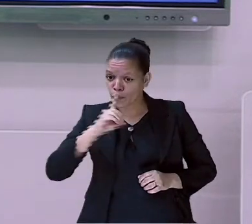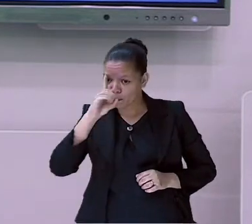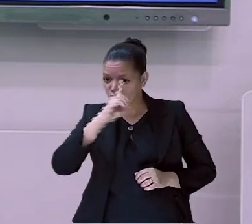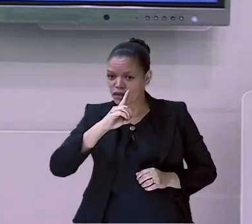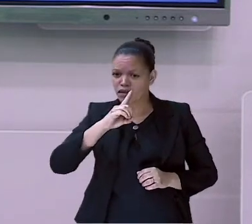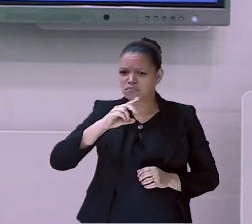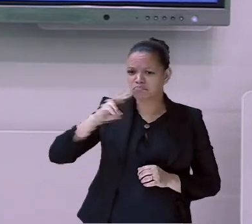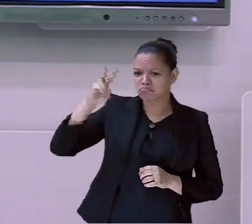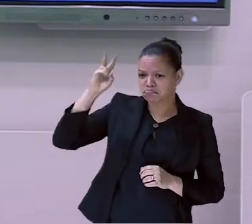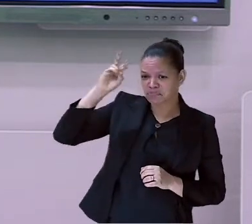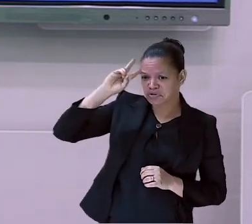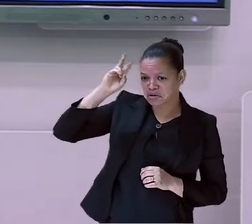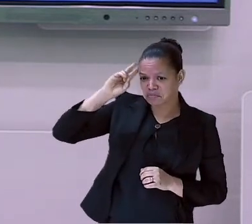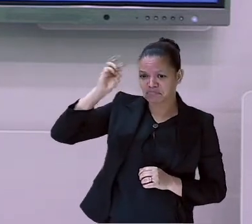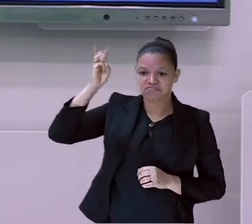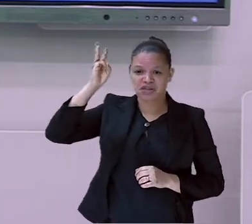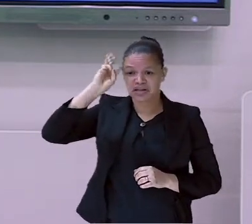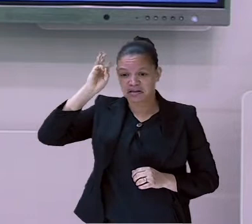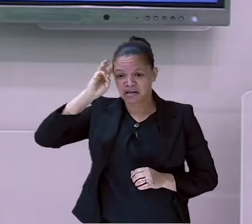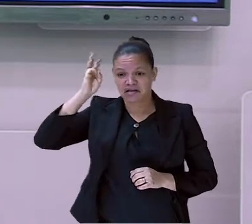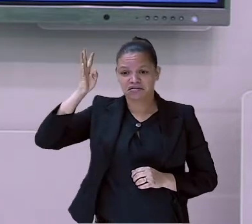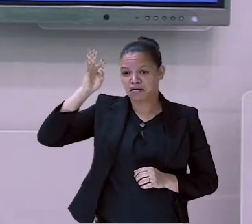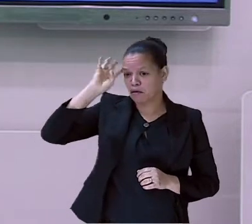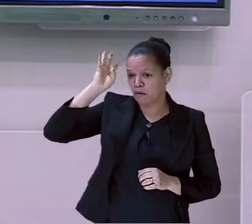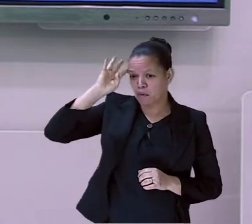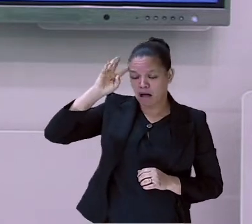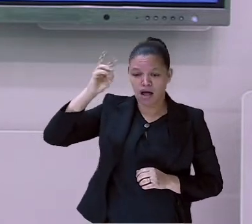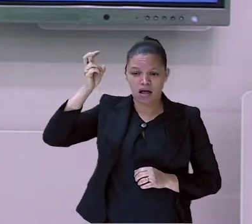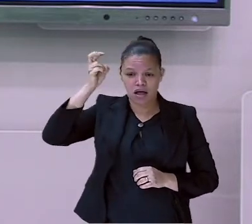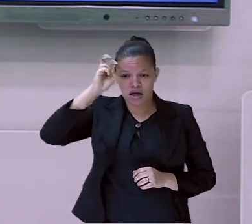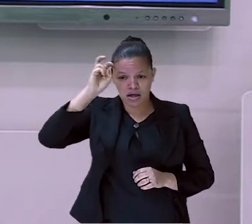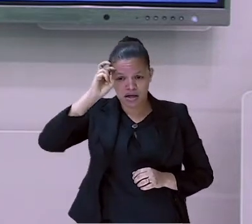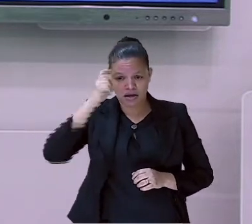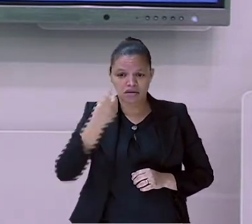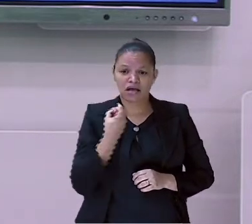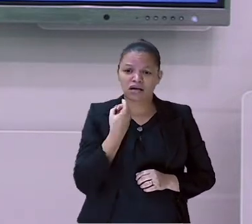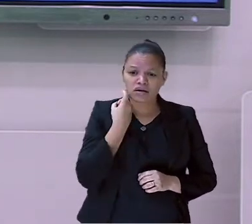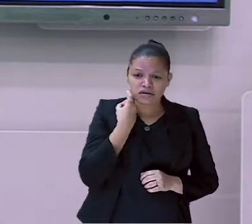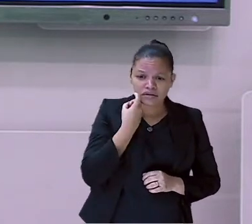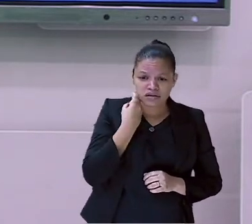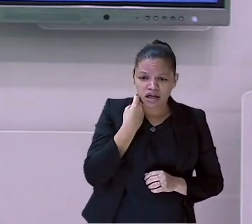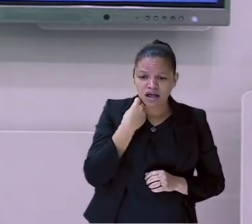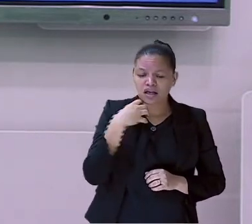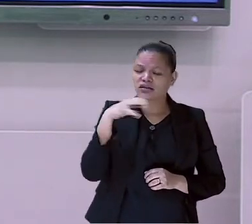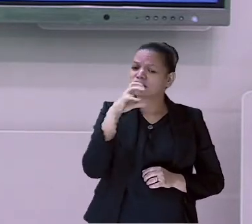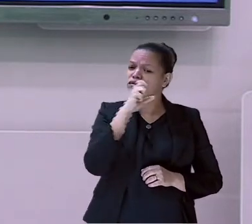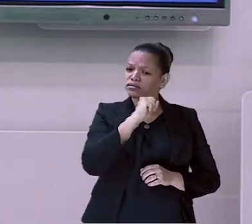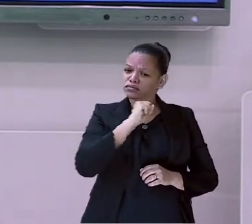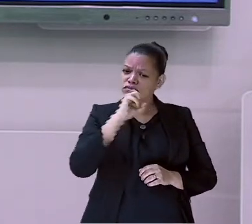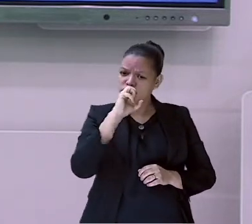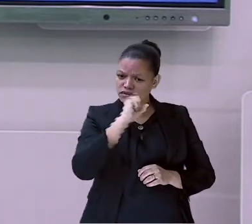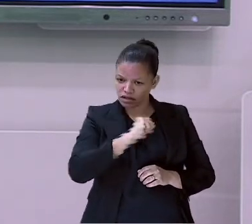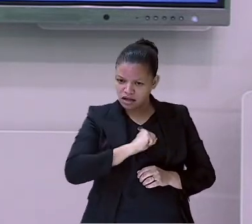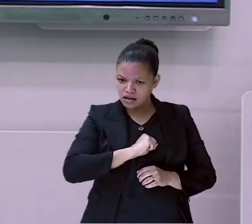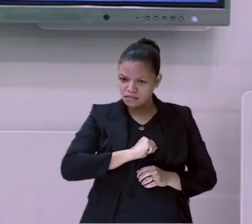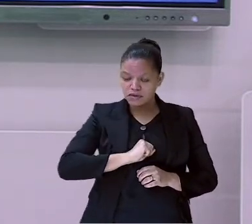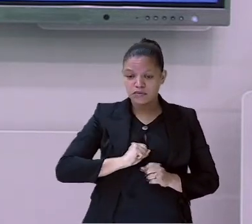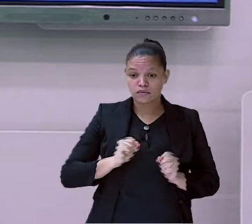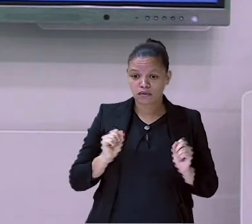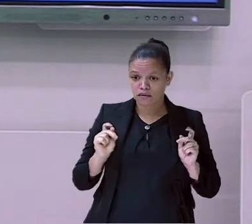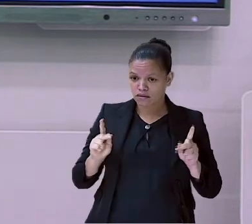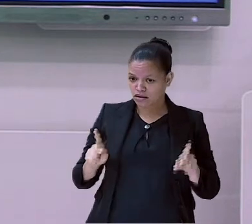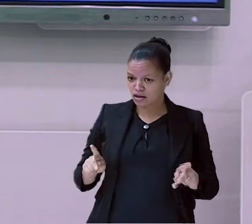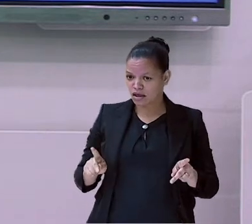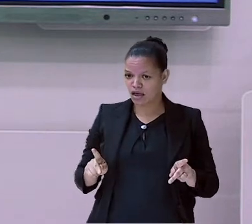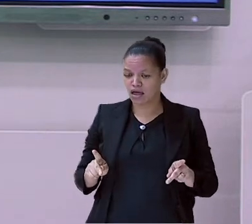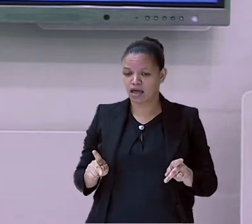4, 5 linhas. Por que 5 linhas? Porque geralmente o nosso mês dá ou 4